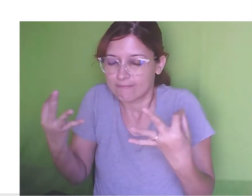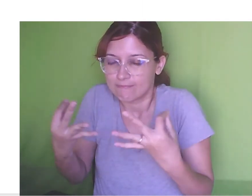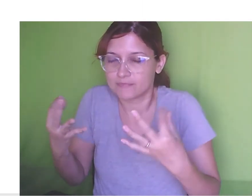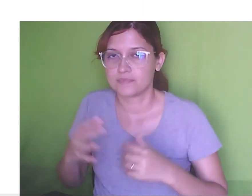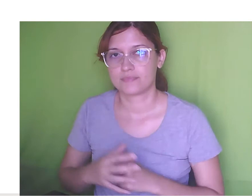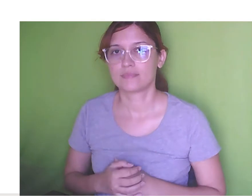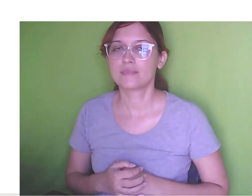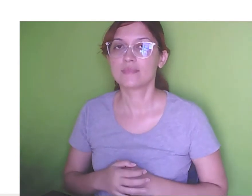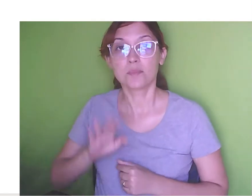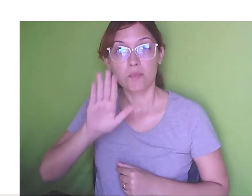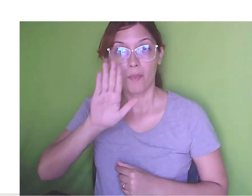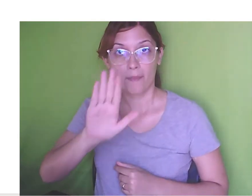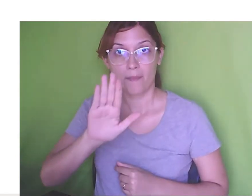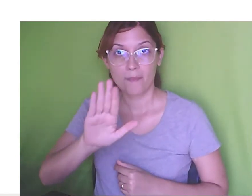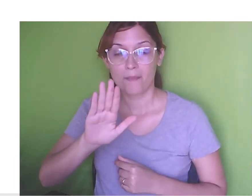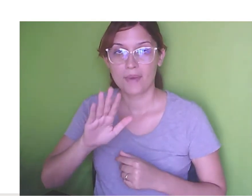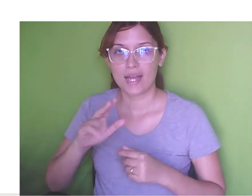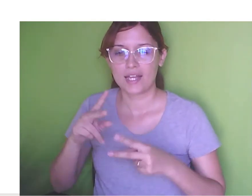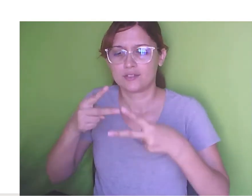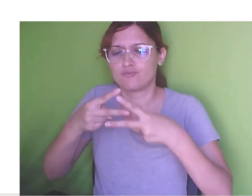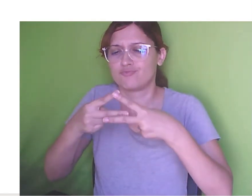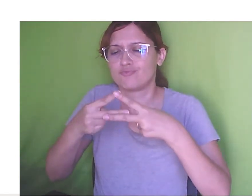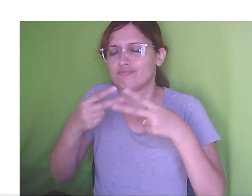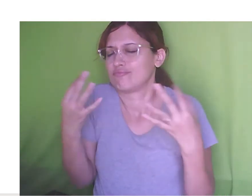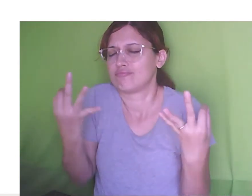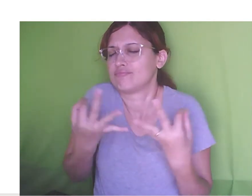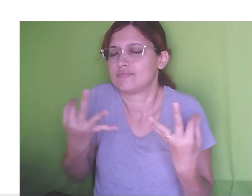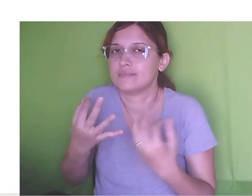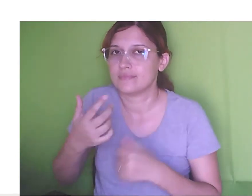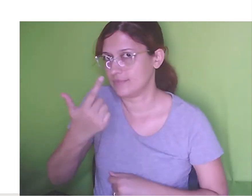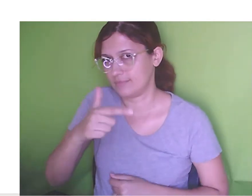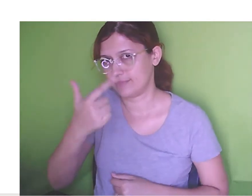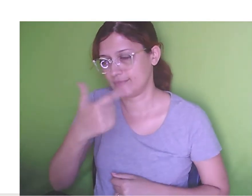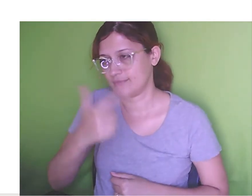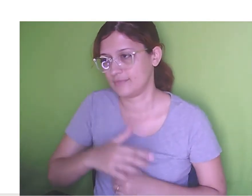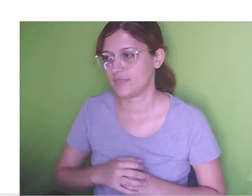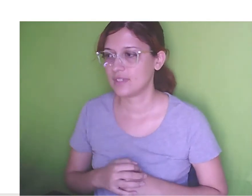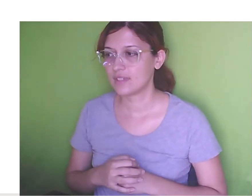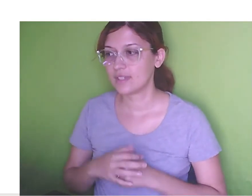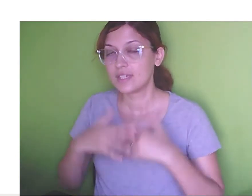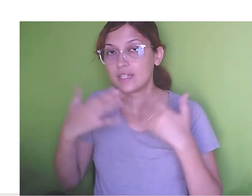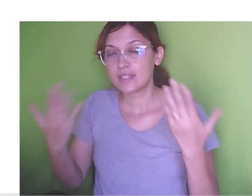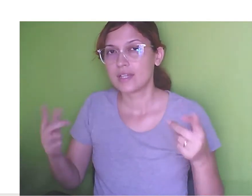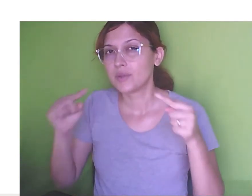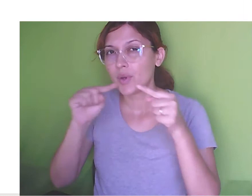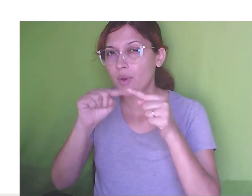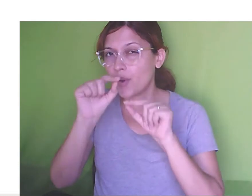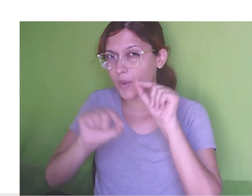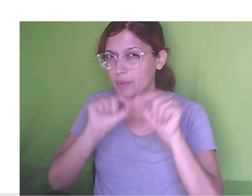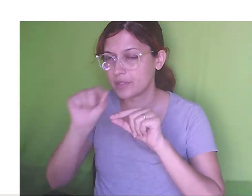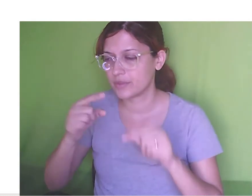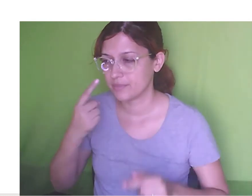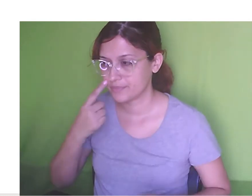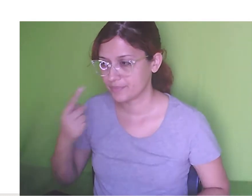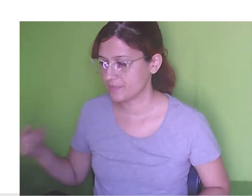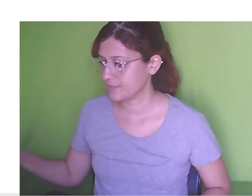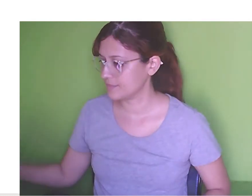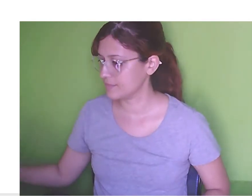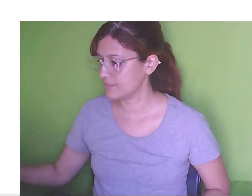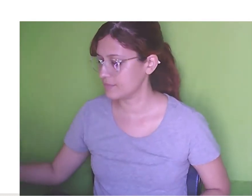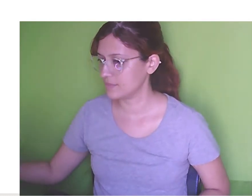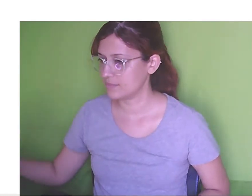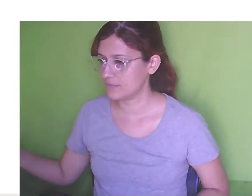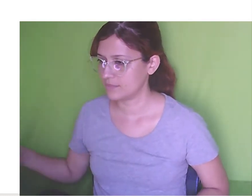Se o diodo fosse ideal, funcionasse perfeitamente. Mas como não existe esse diodo ideal, veja o que